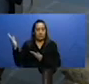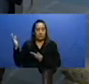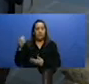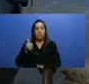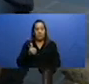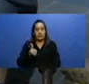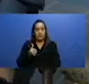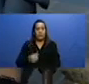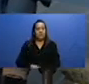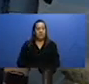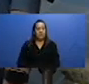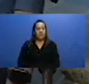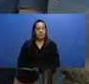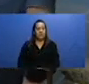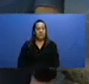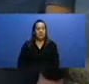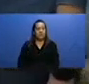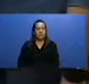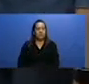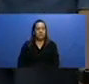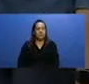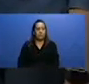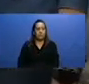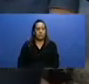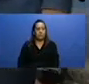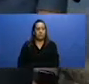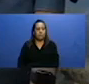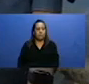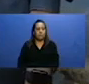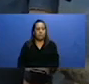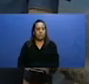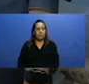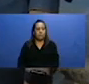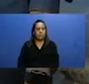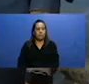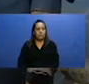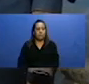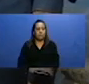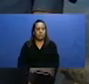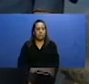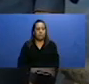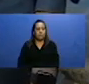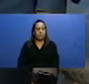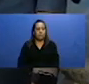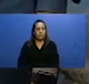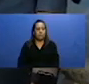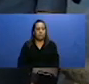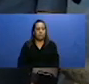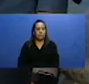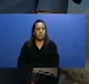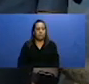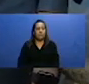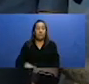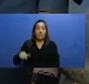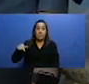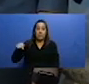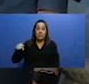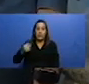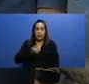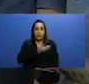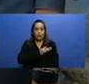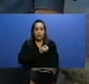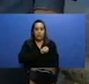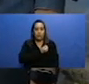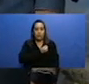aqui, coloco 6. E esse? Vamos lá. 1, 2, 3, 4, 5, 6,